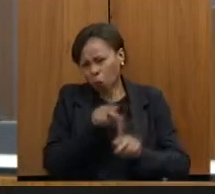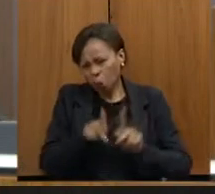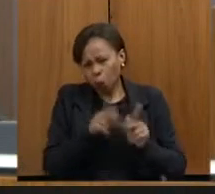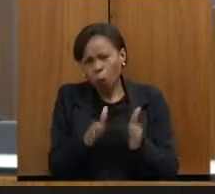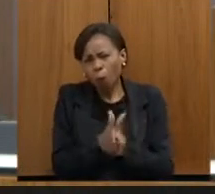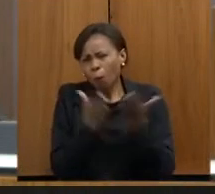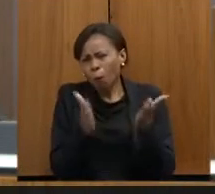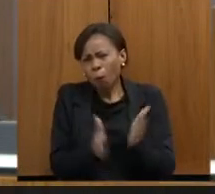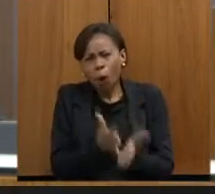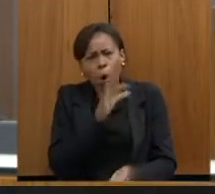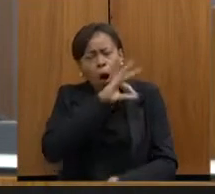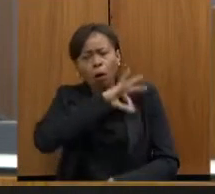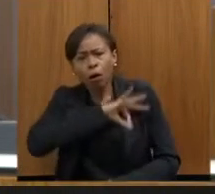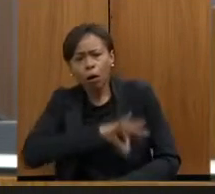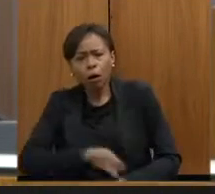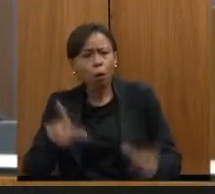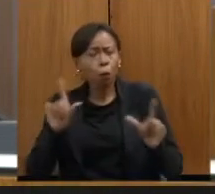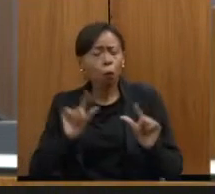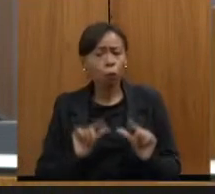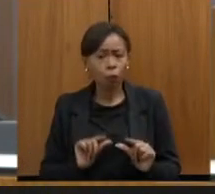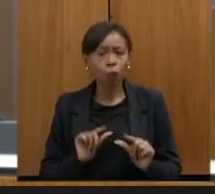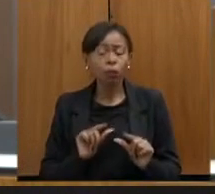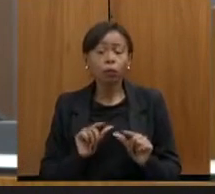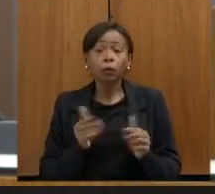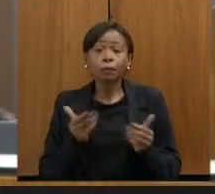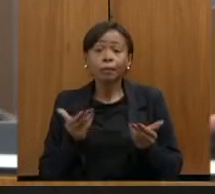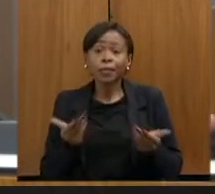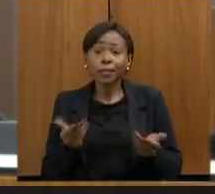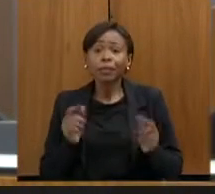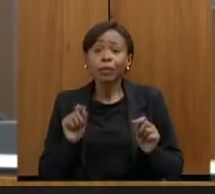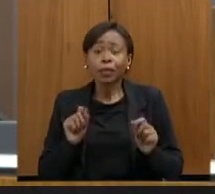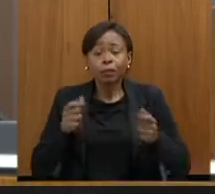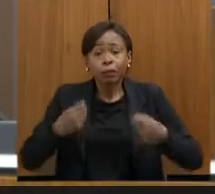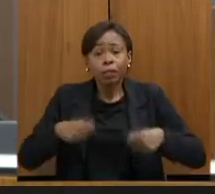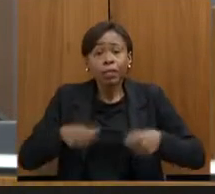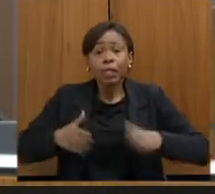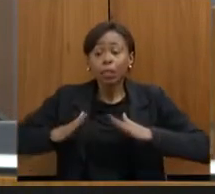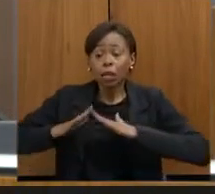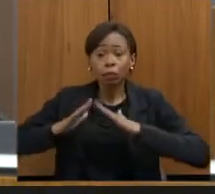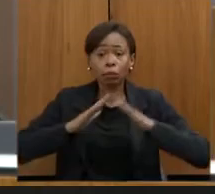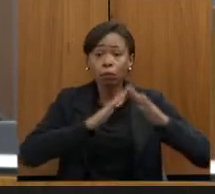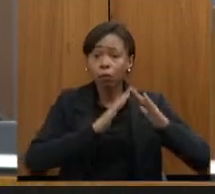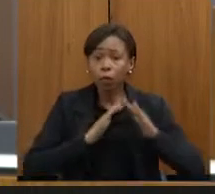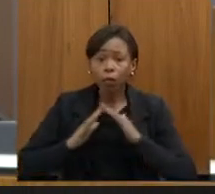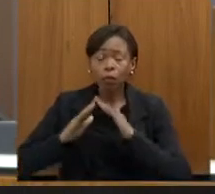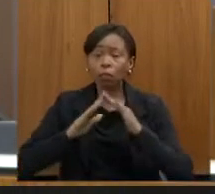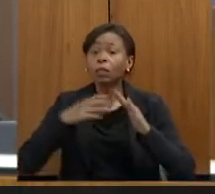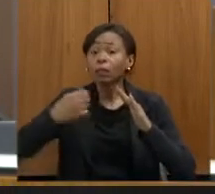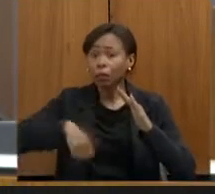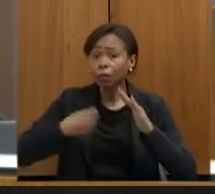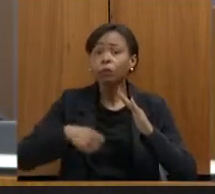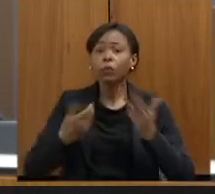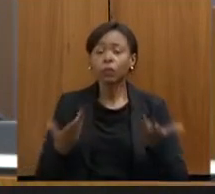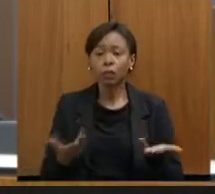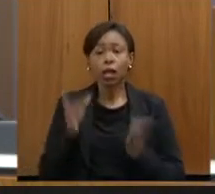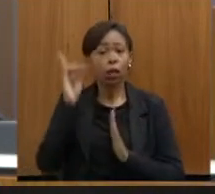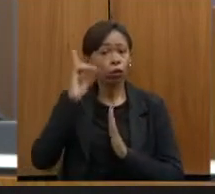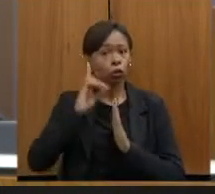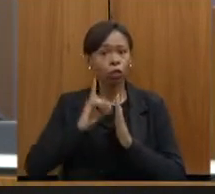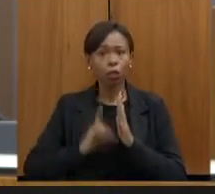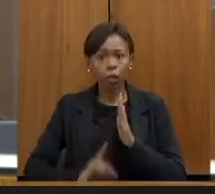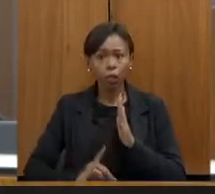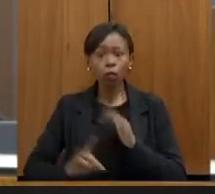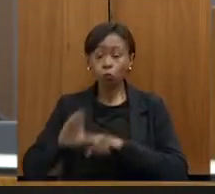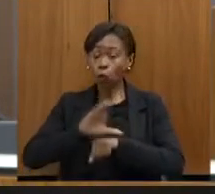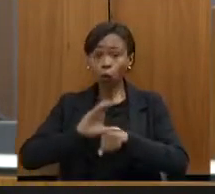recurso de ocupar todo o território nacional, e que precisa de moradia. Afinal de contas, é um direito, é um princípio